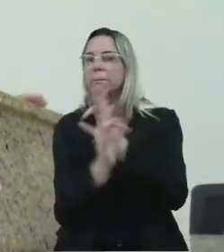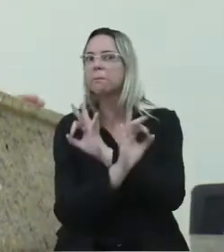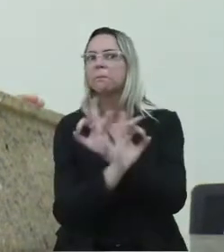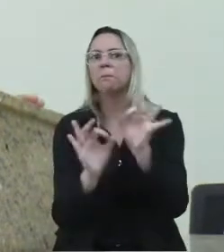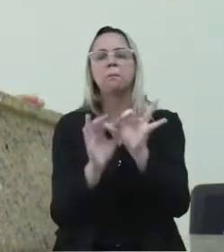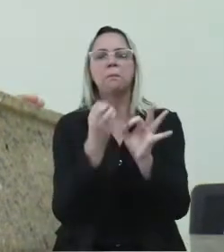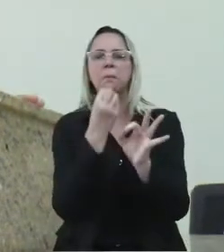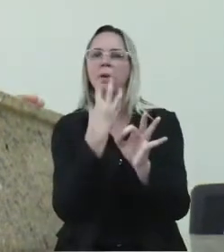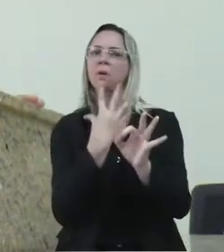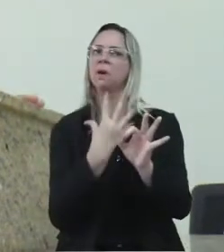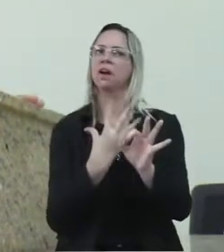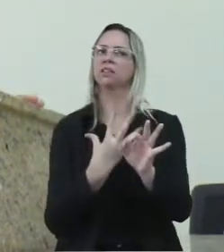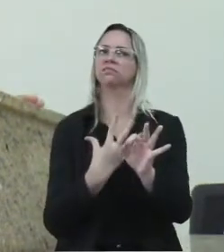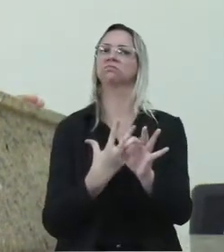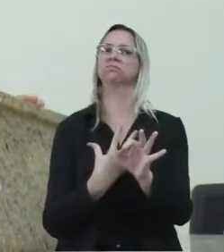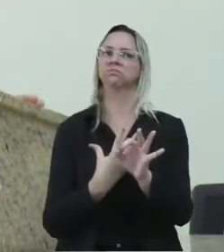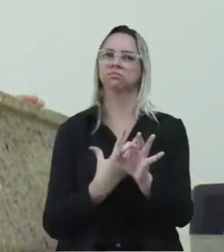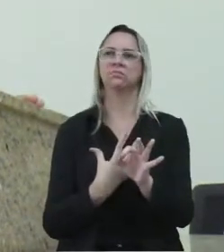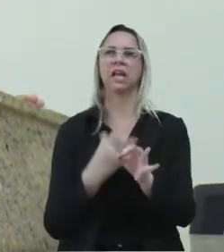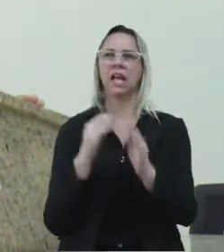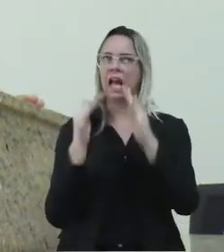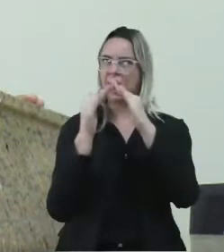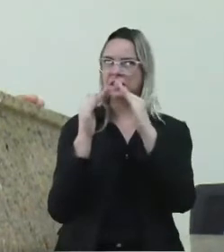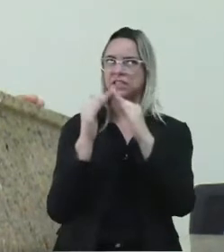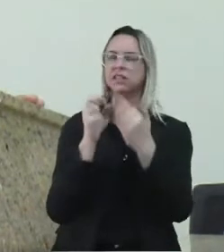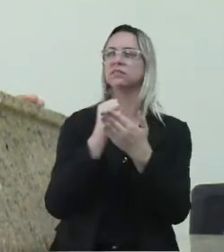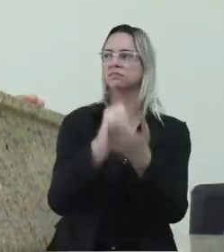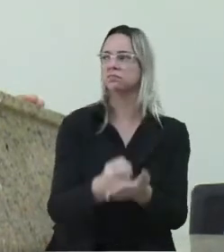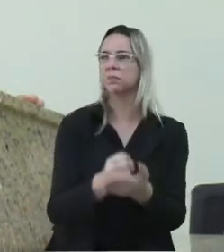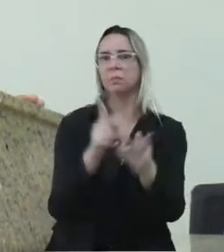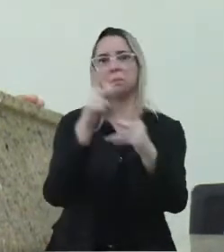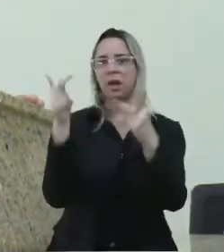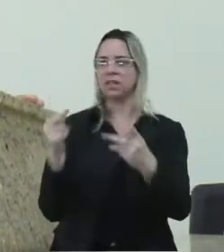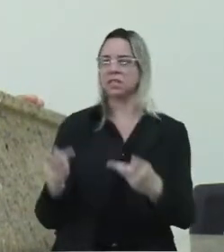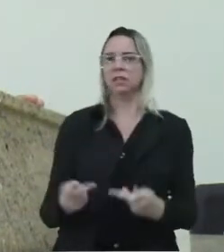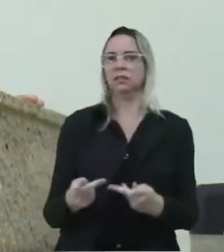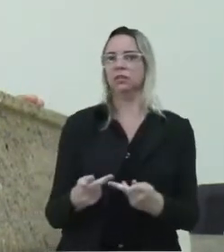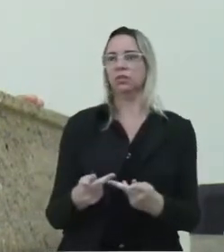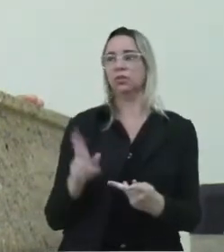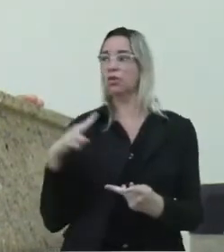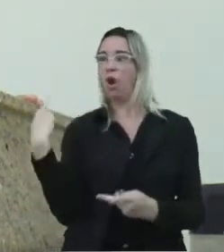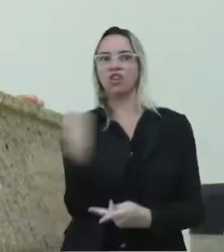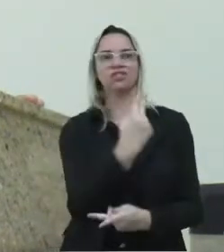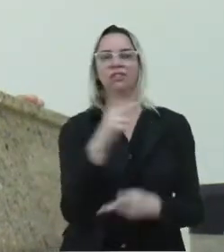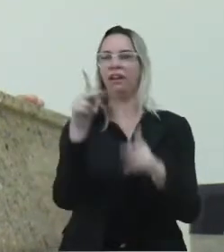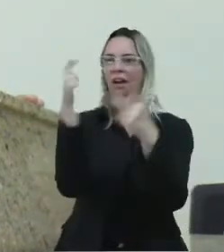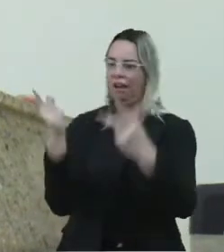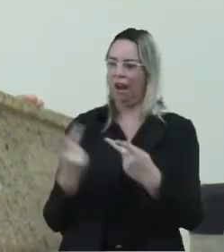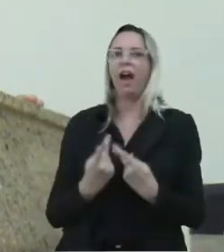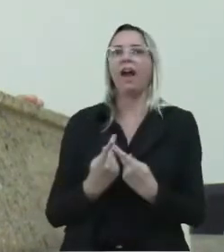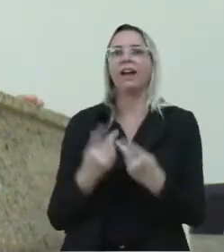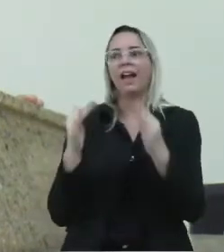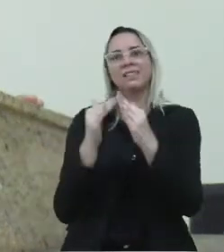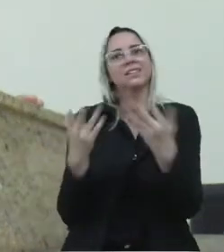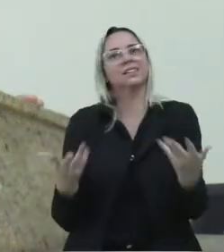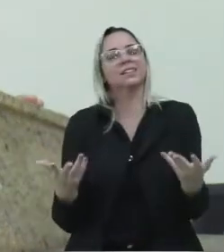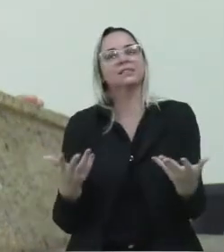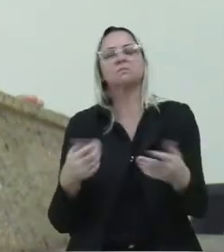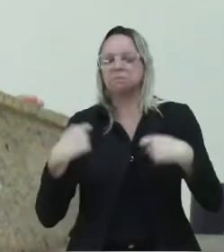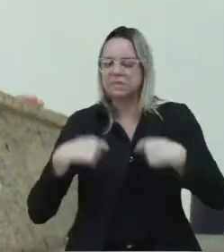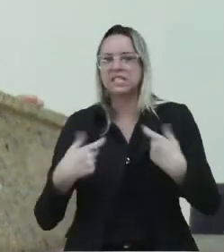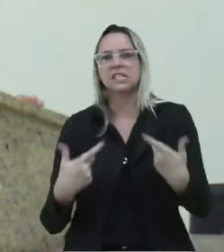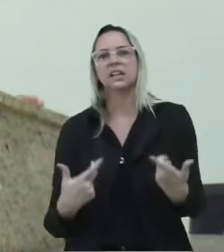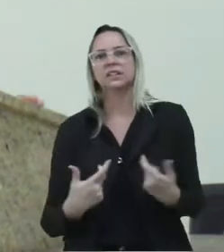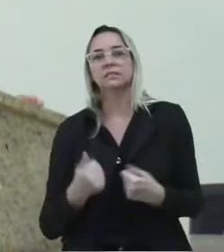continuando o assunto da casa de apoio, é um presente para todos nós que precisamos daquela casa. Eu acho que a